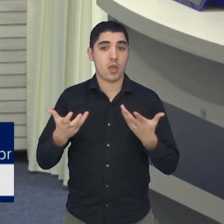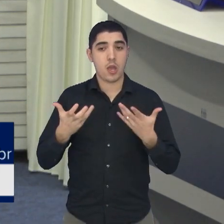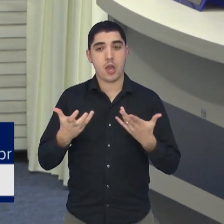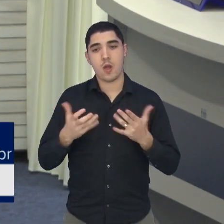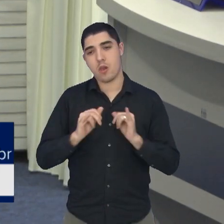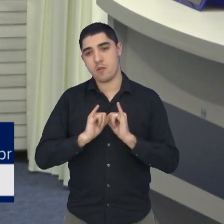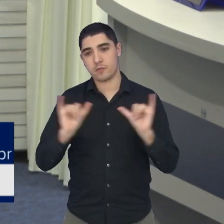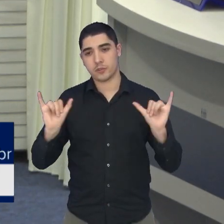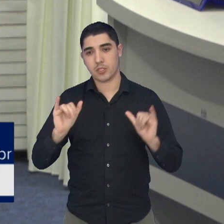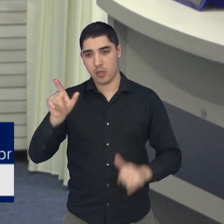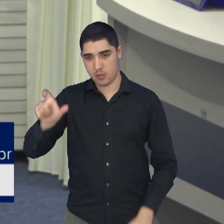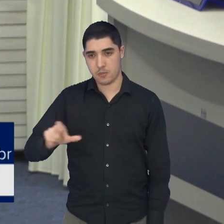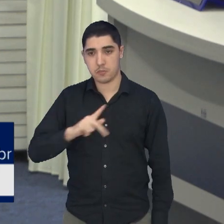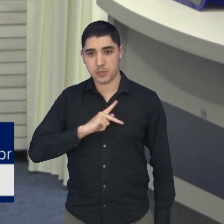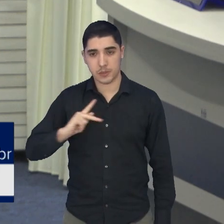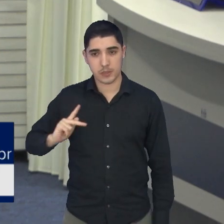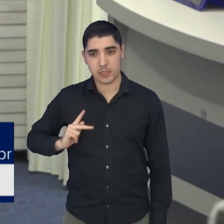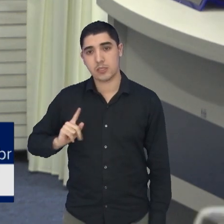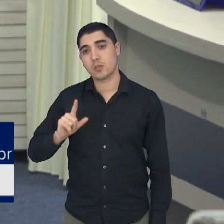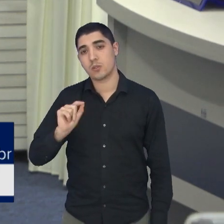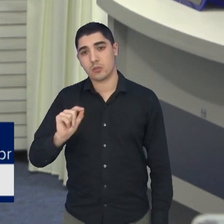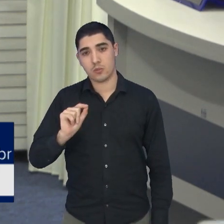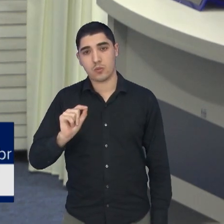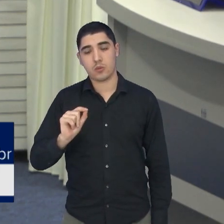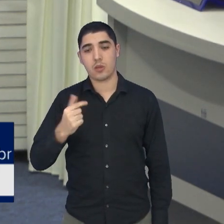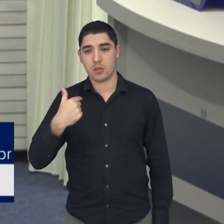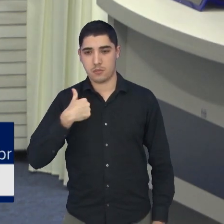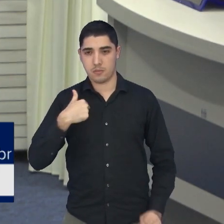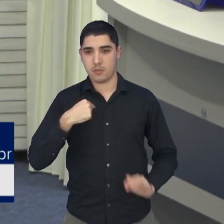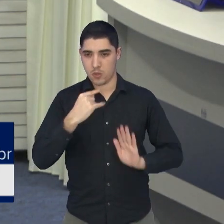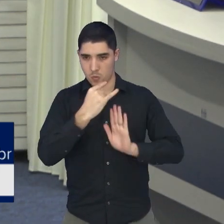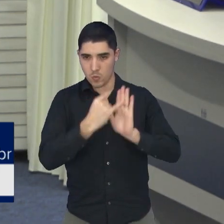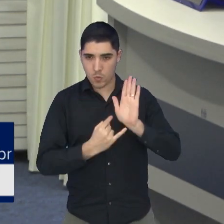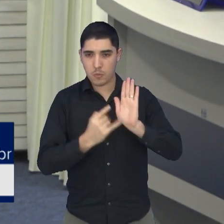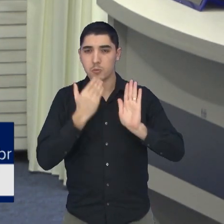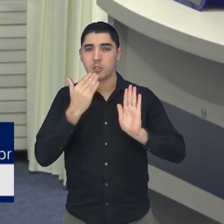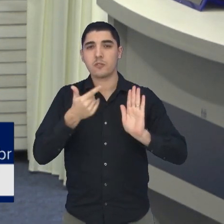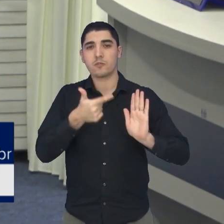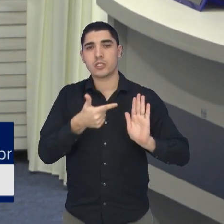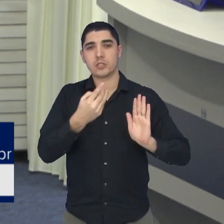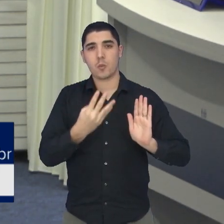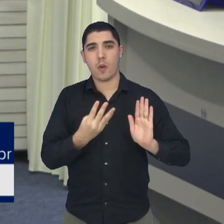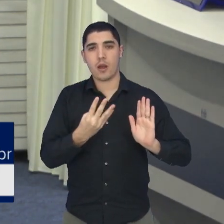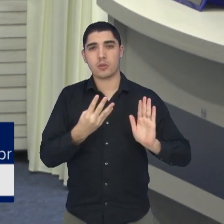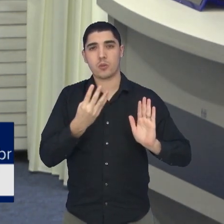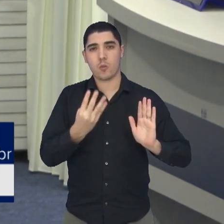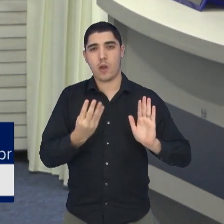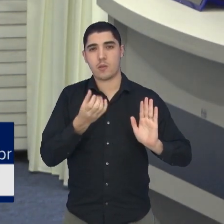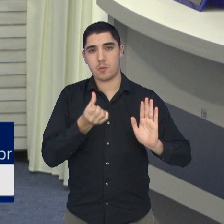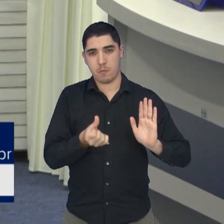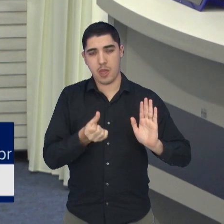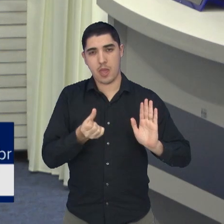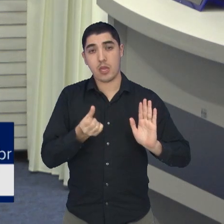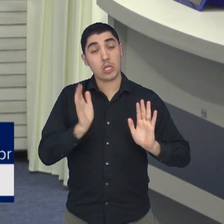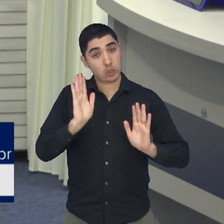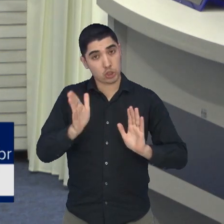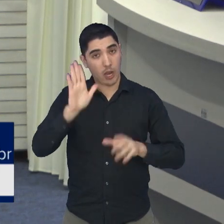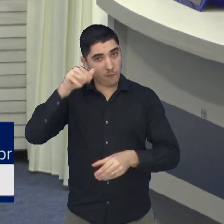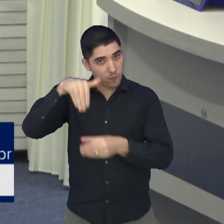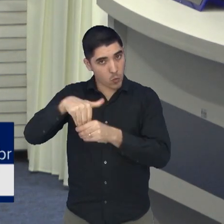senhor presidente, o meu requerimento 2446, que foi votado semana